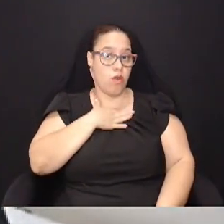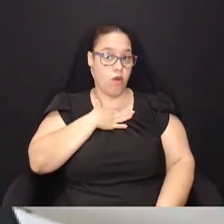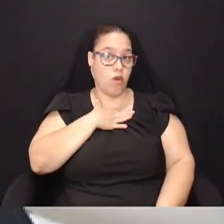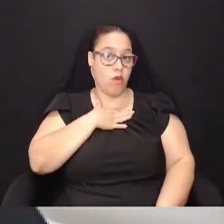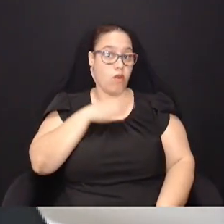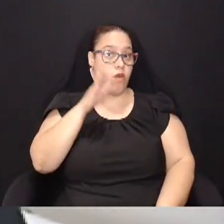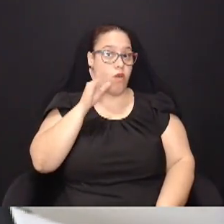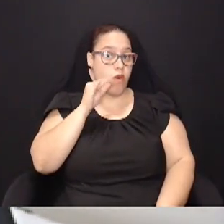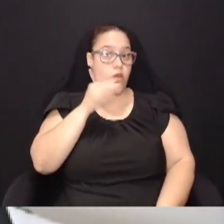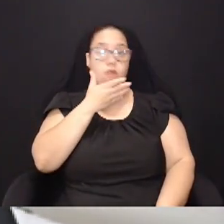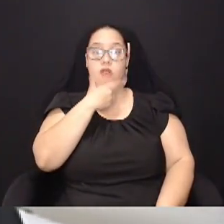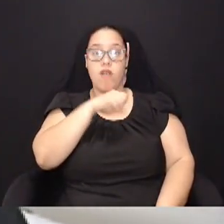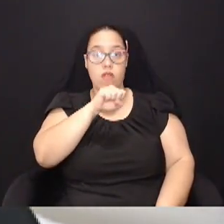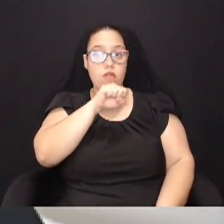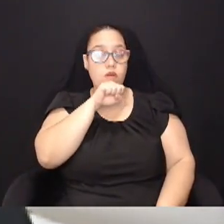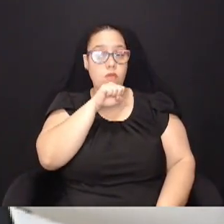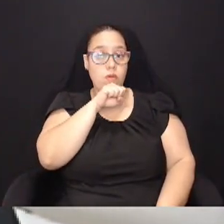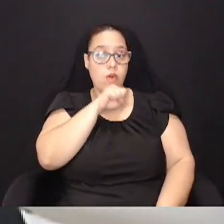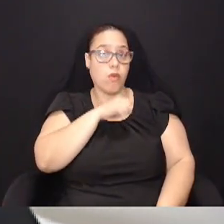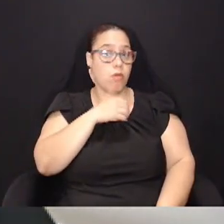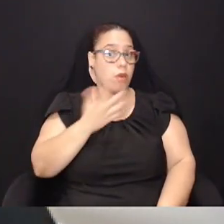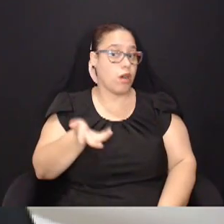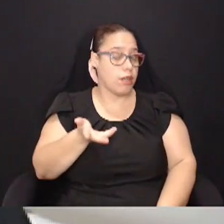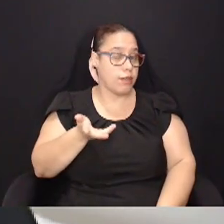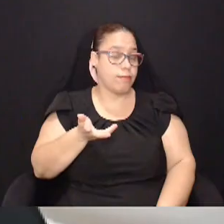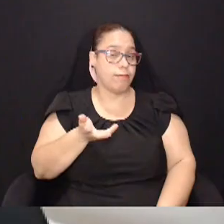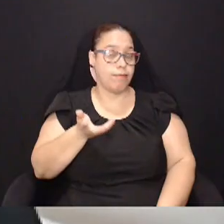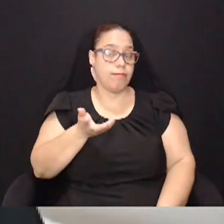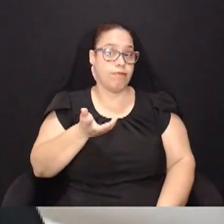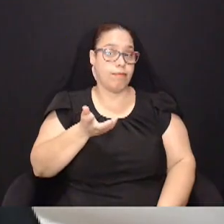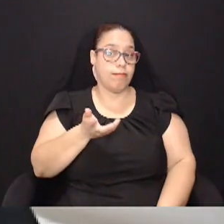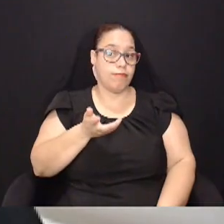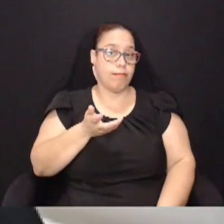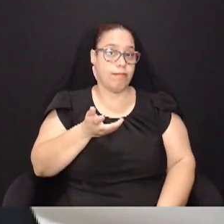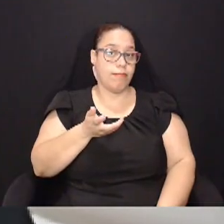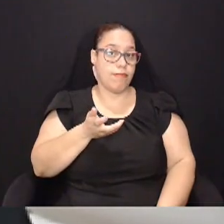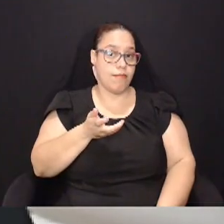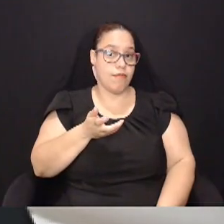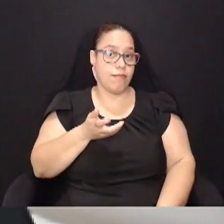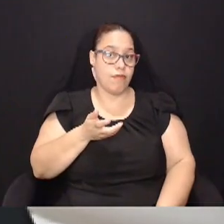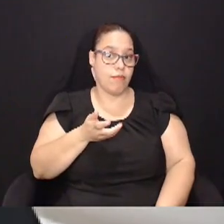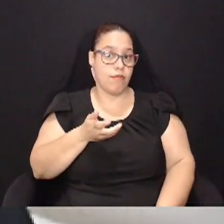pai que fez essa atrocidade.